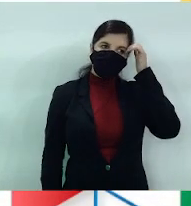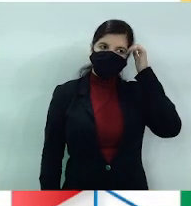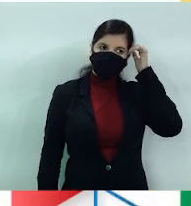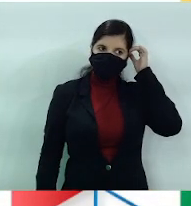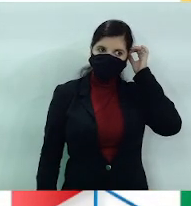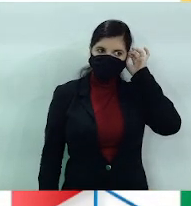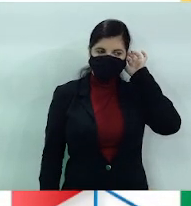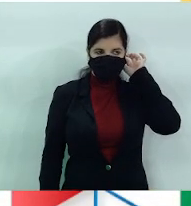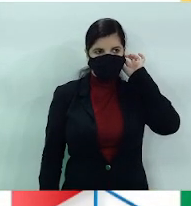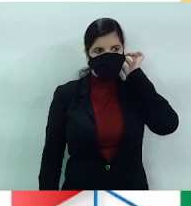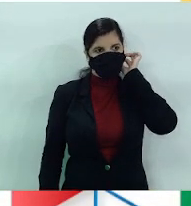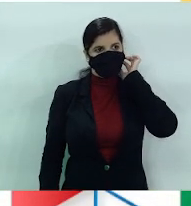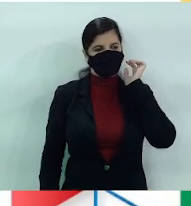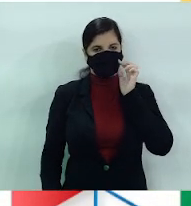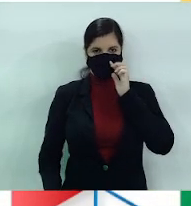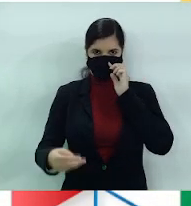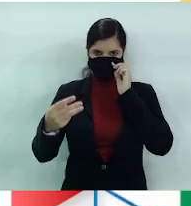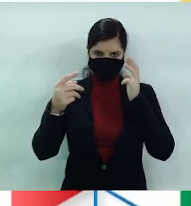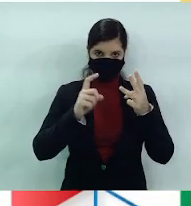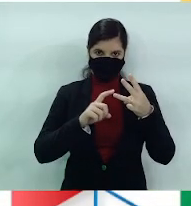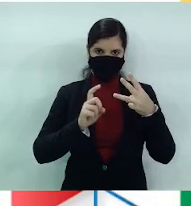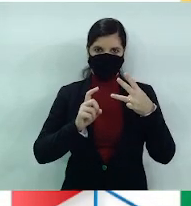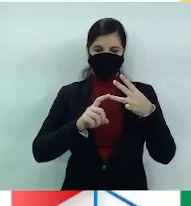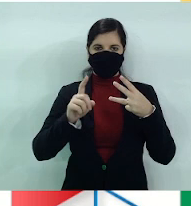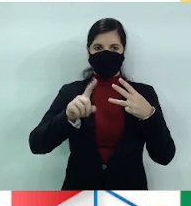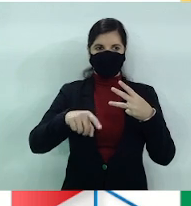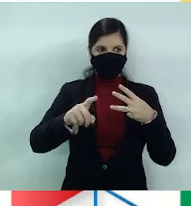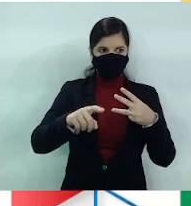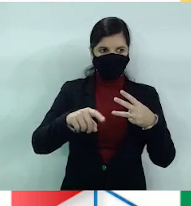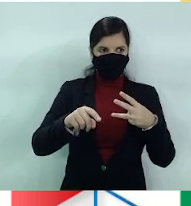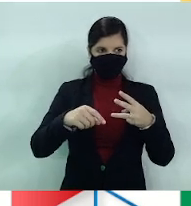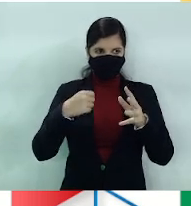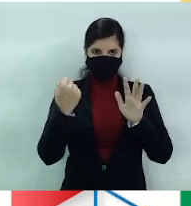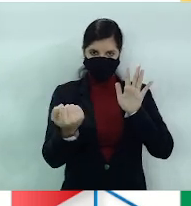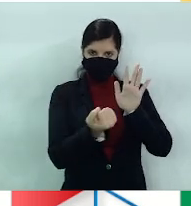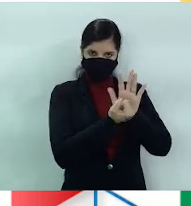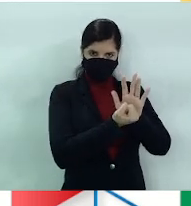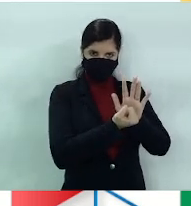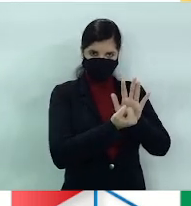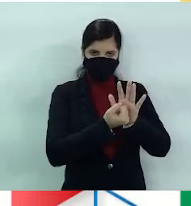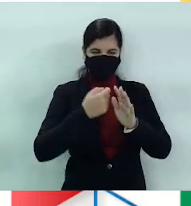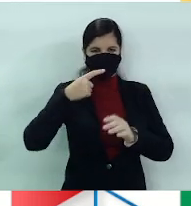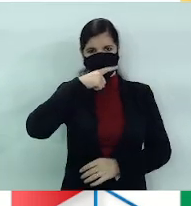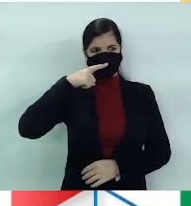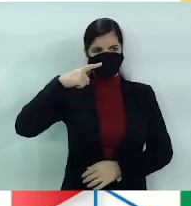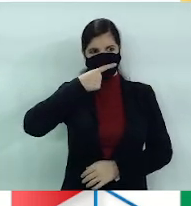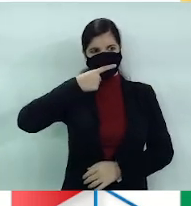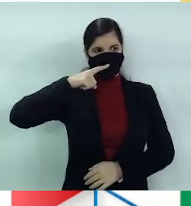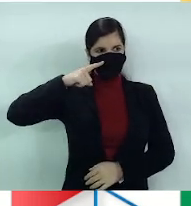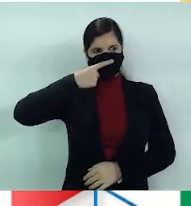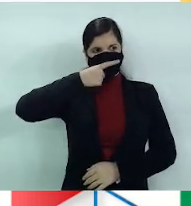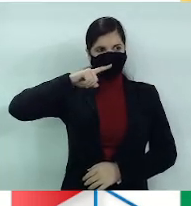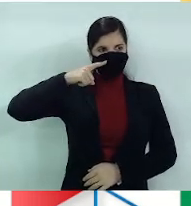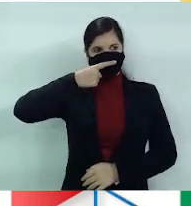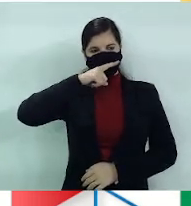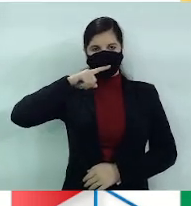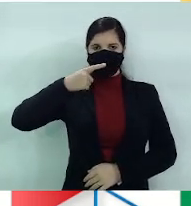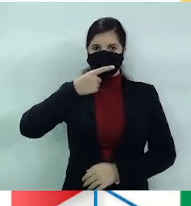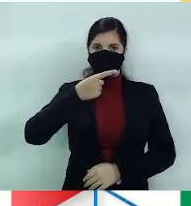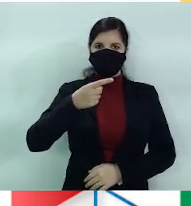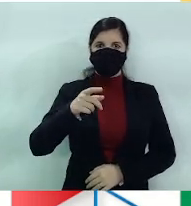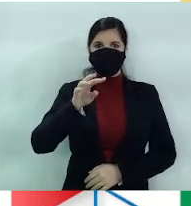só. A terceira propaganda é a propaganda de uma marca de creme dental, que é a